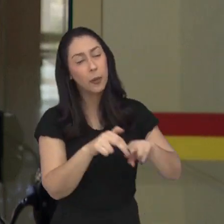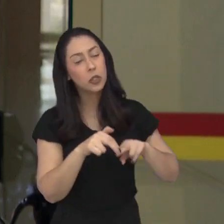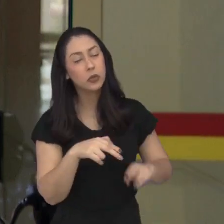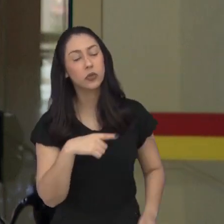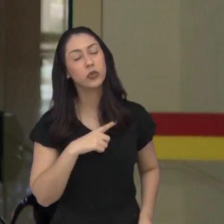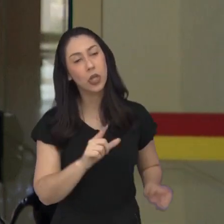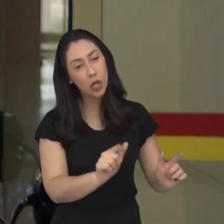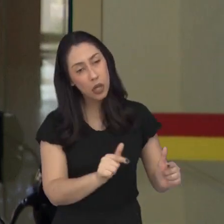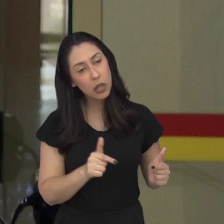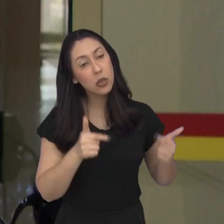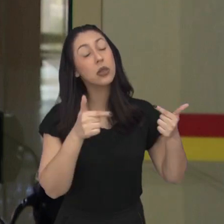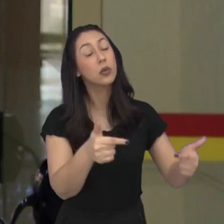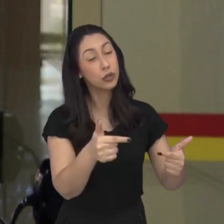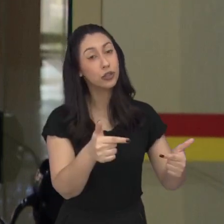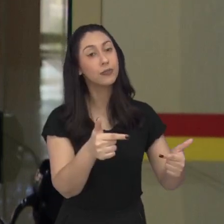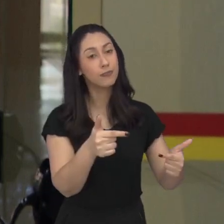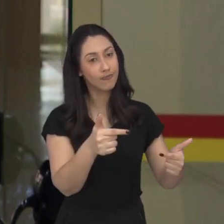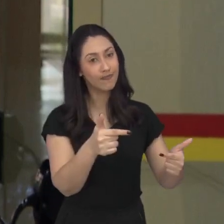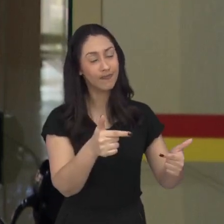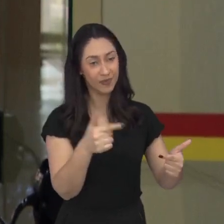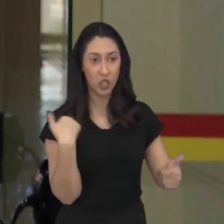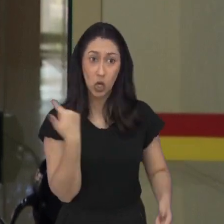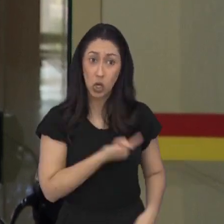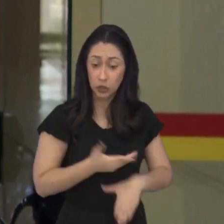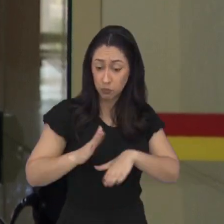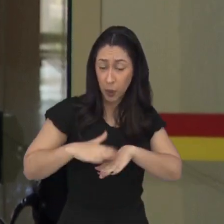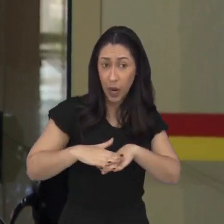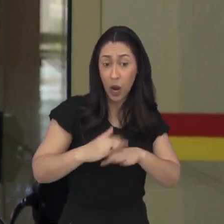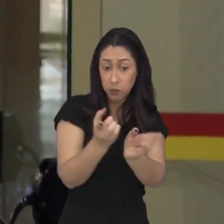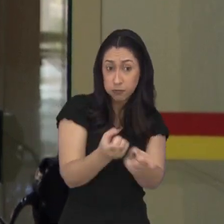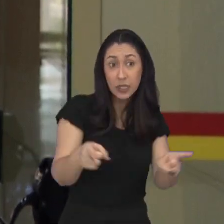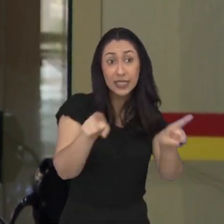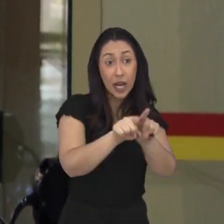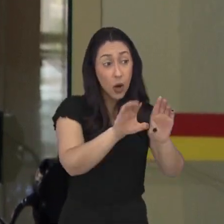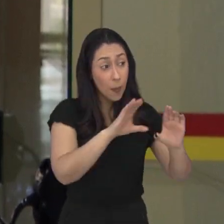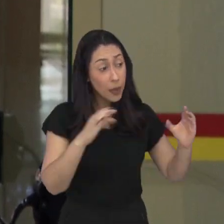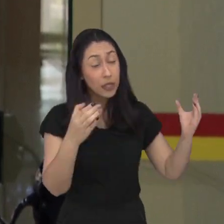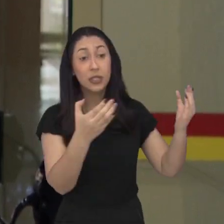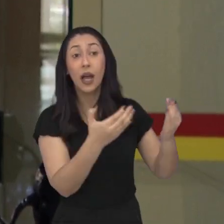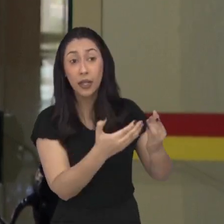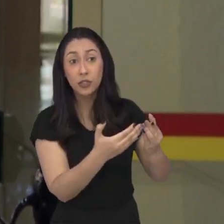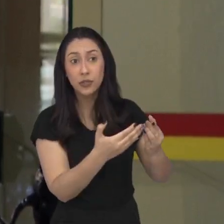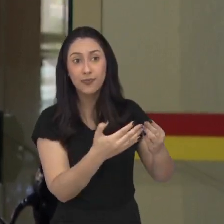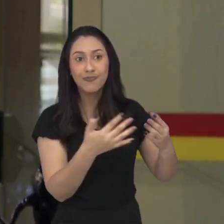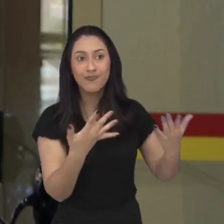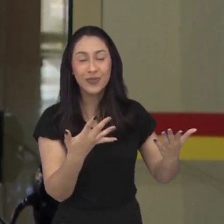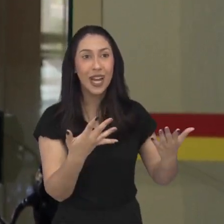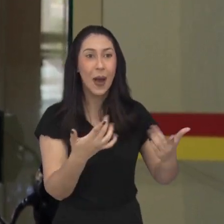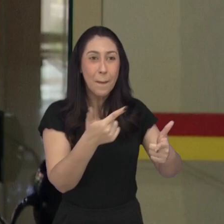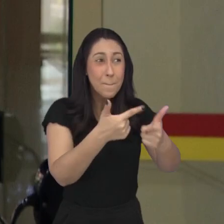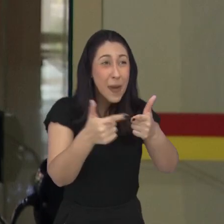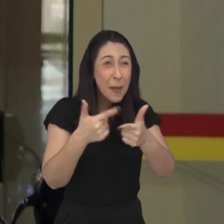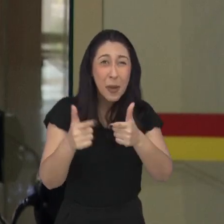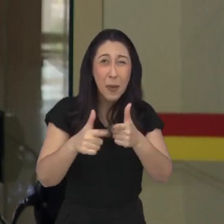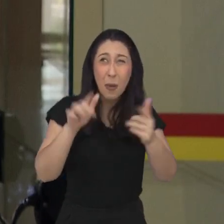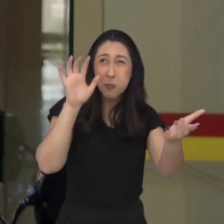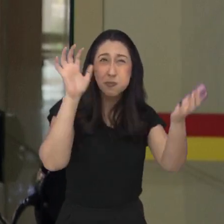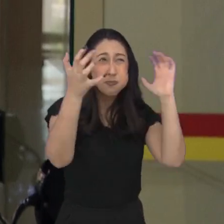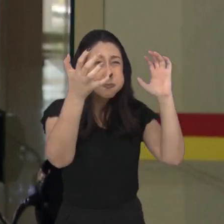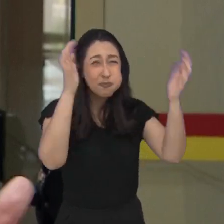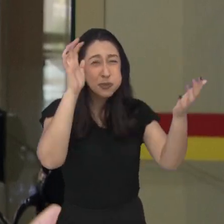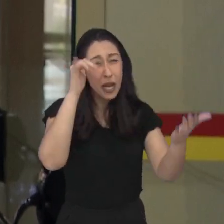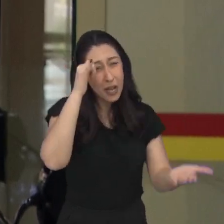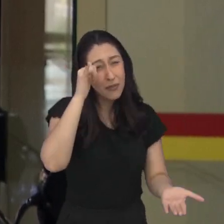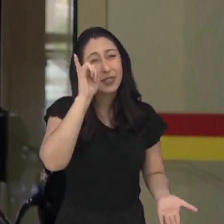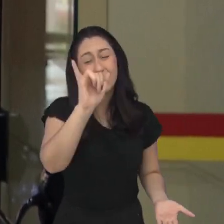sempre existem ações que nós fazemos junto às comunidades para que o impacto ao ambiente seja o menor